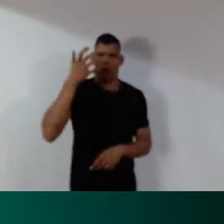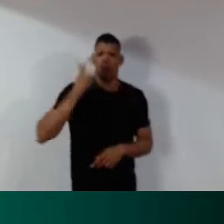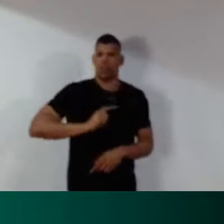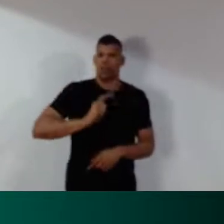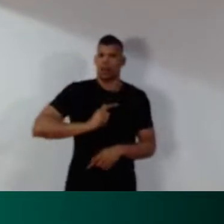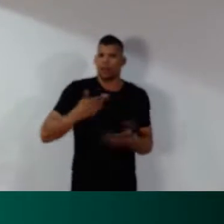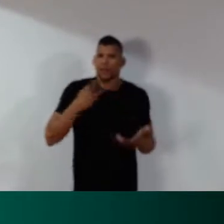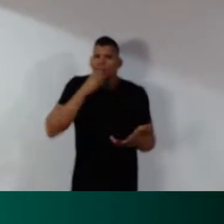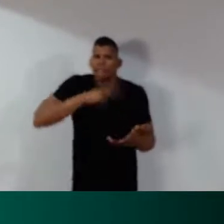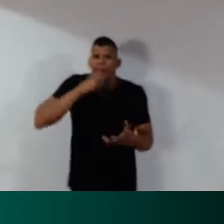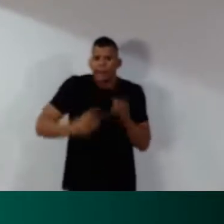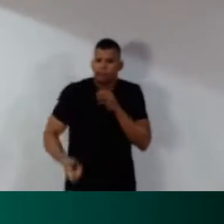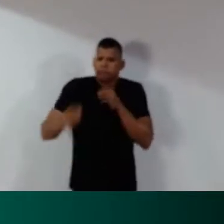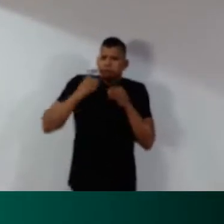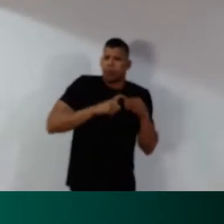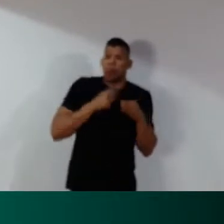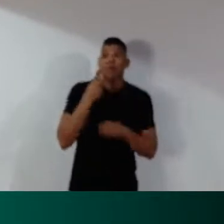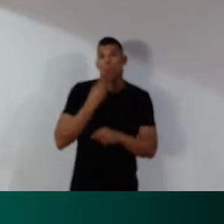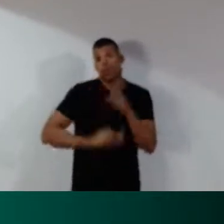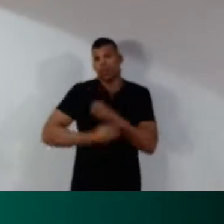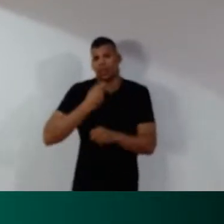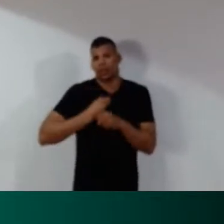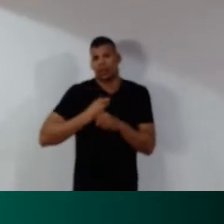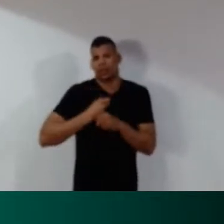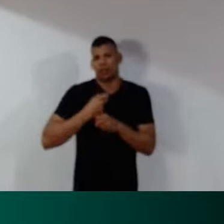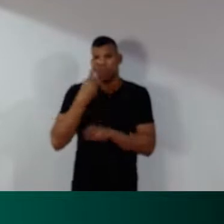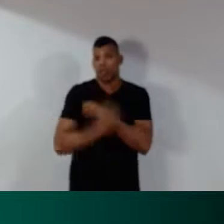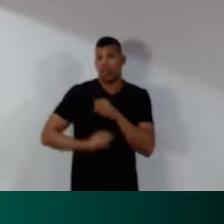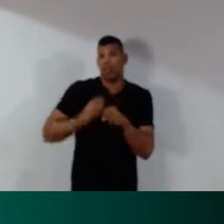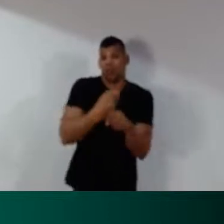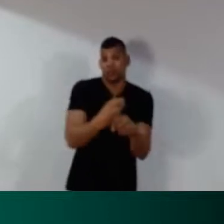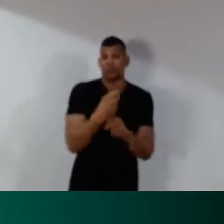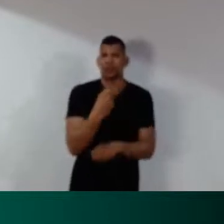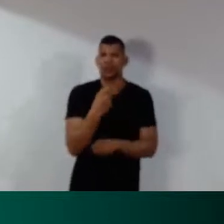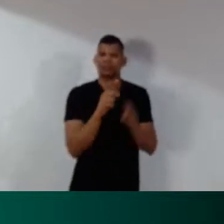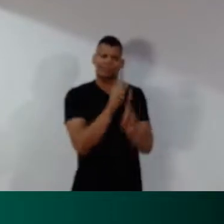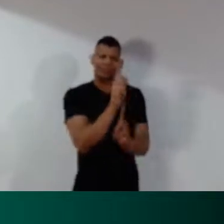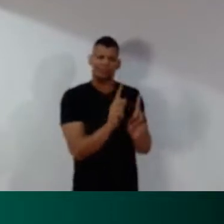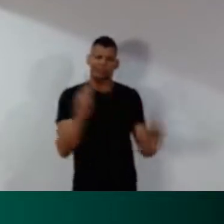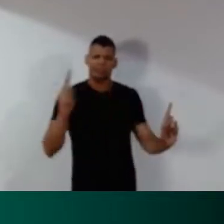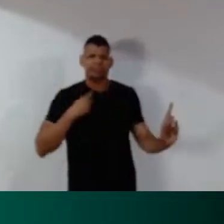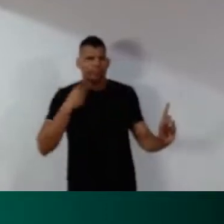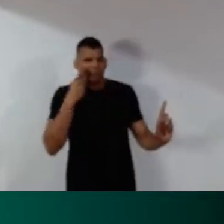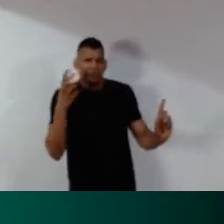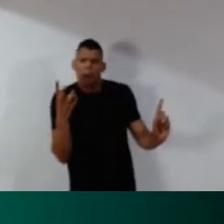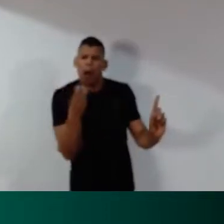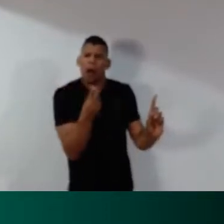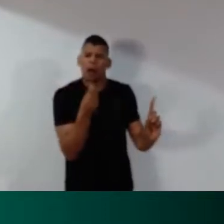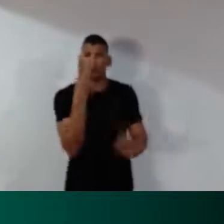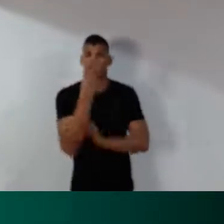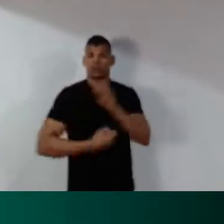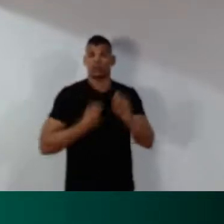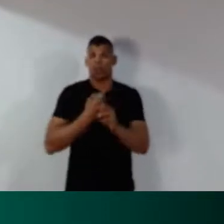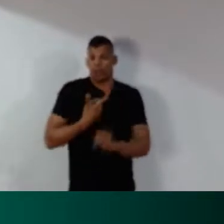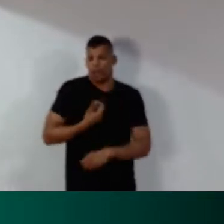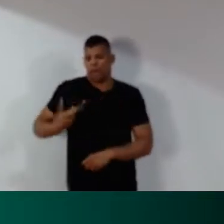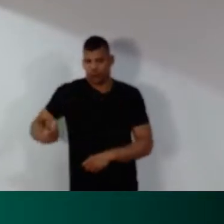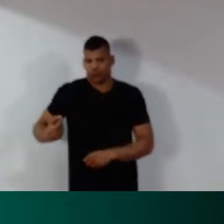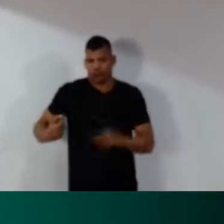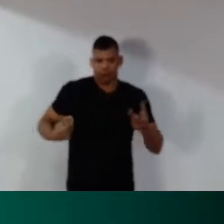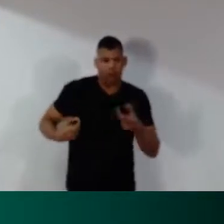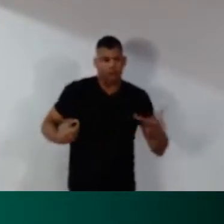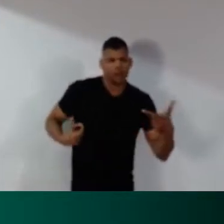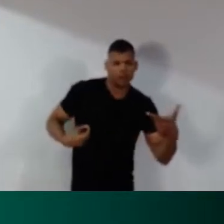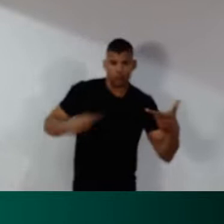voltou para lá em dois anos depois da panela é os dados onde dois anos 2020 para agora a gente